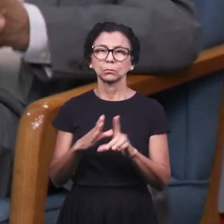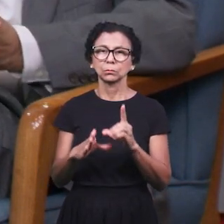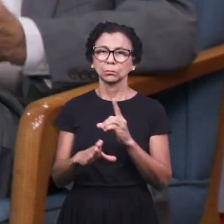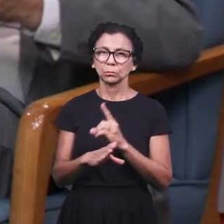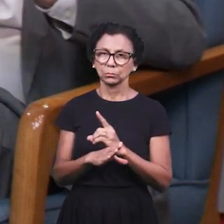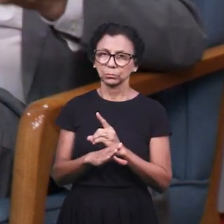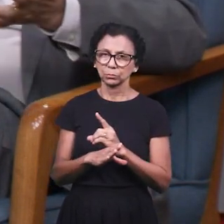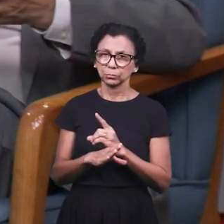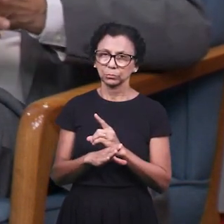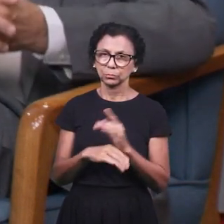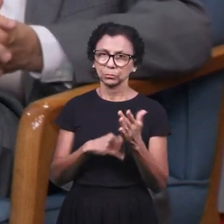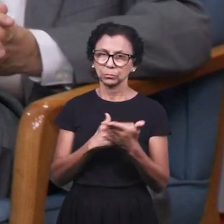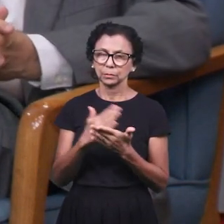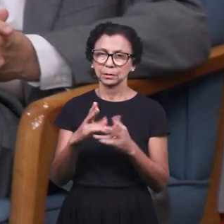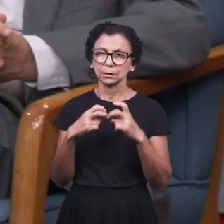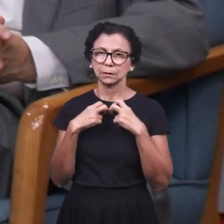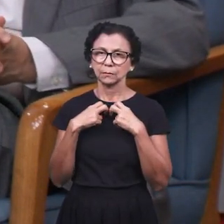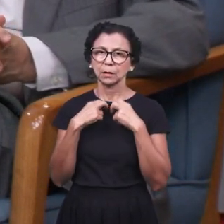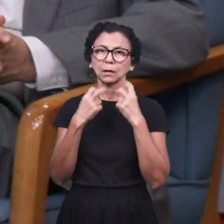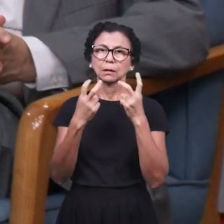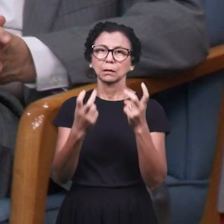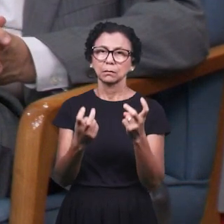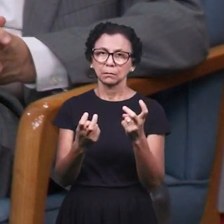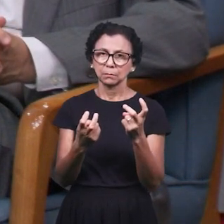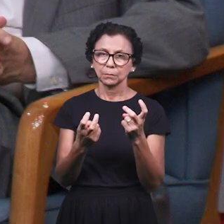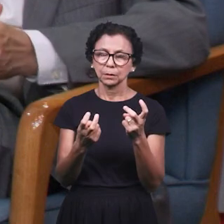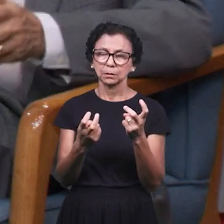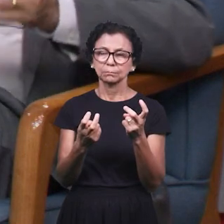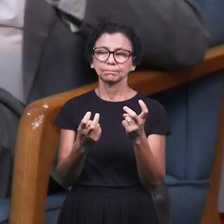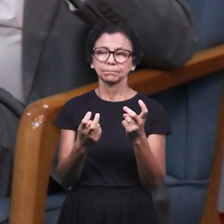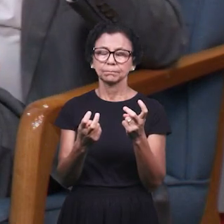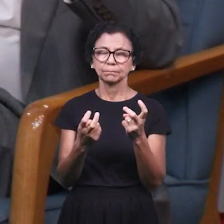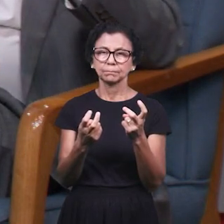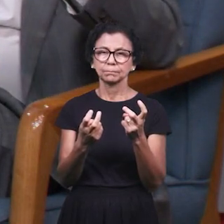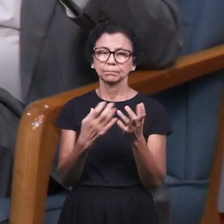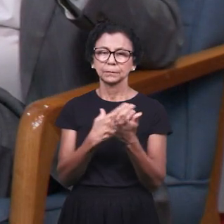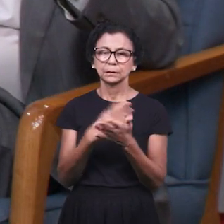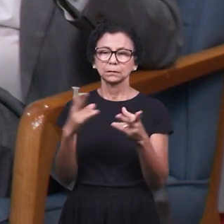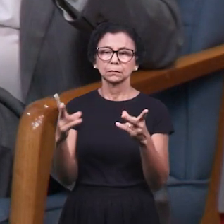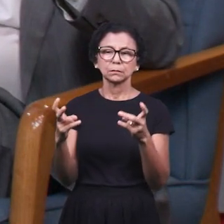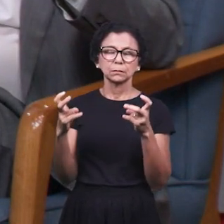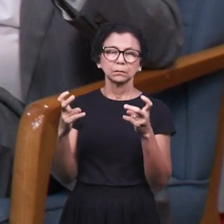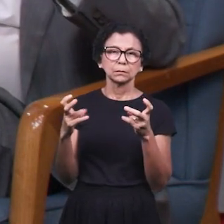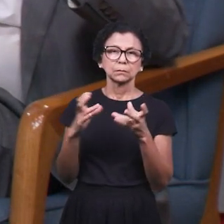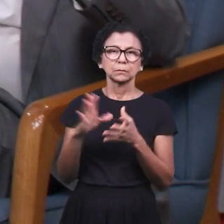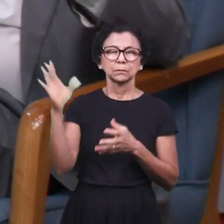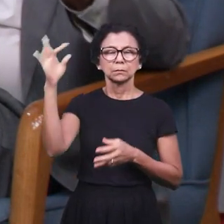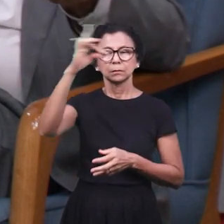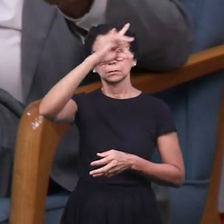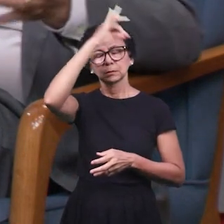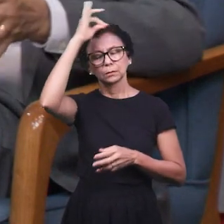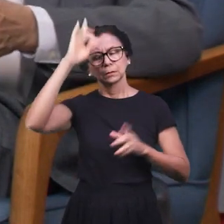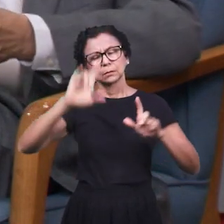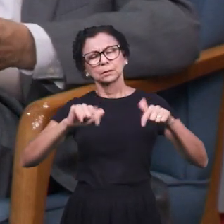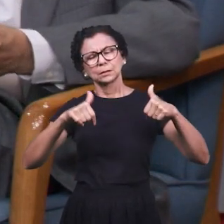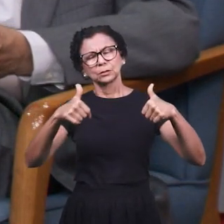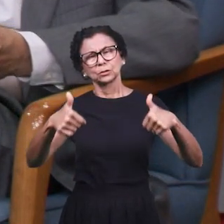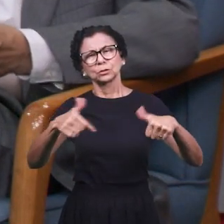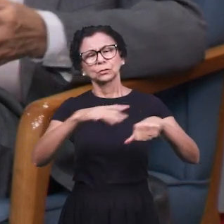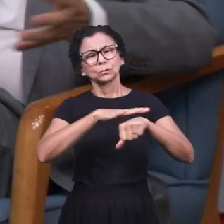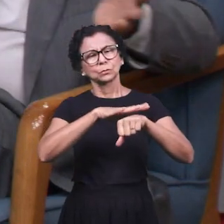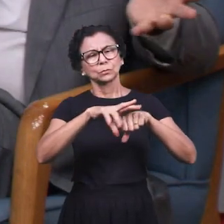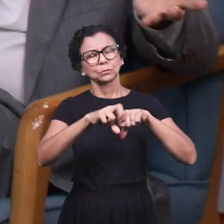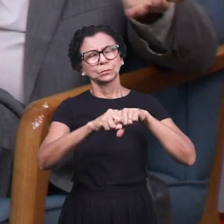nós começávamos o culto assim. Aí nós começamos a ver as operações do Espírito